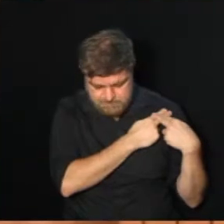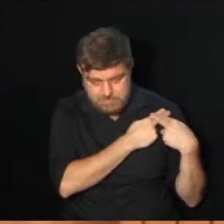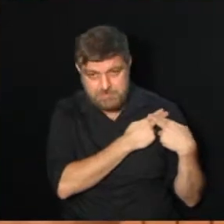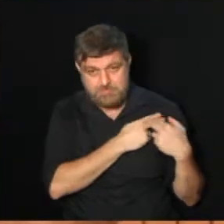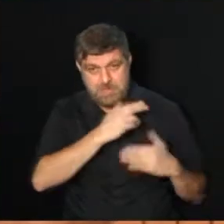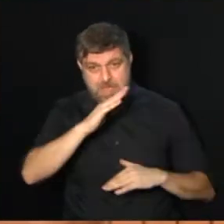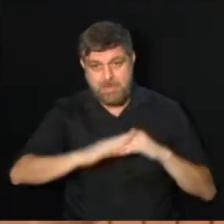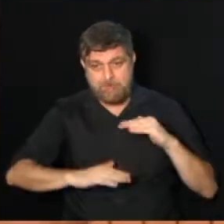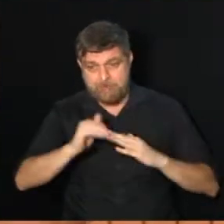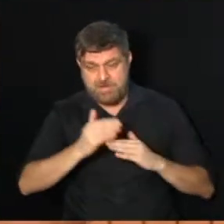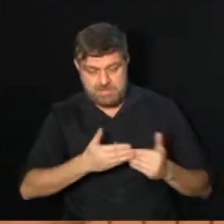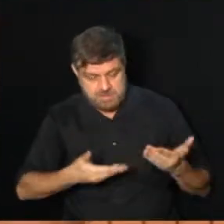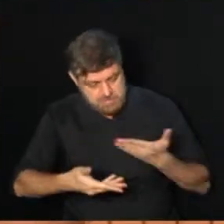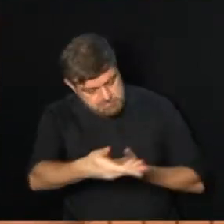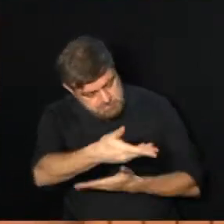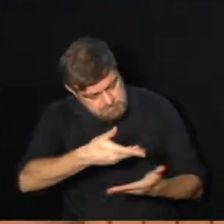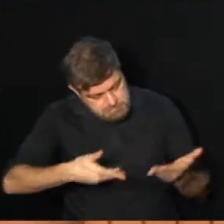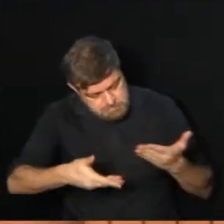práticas restaurativas.